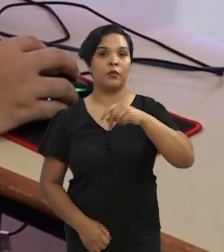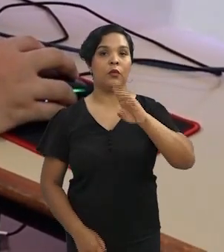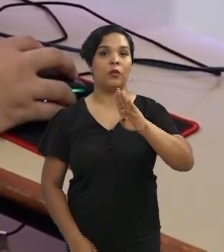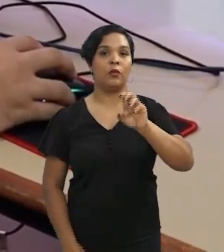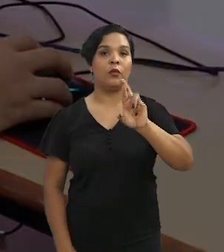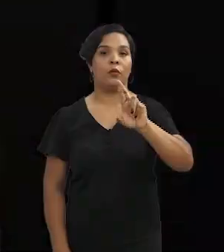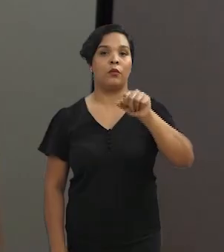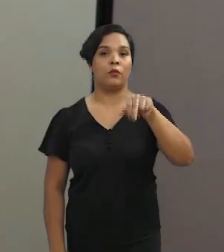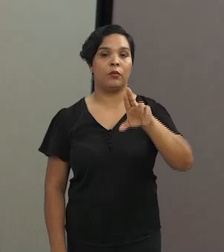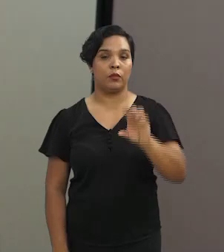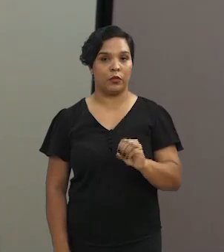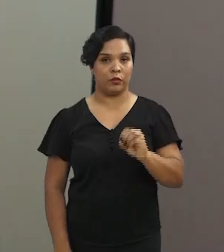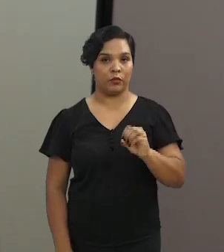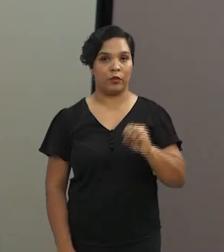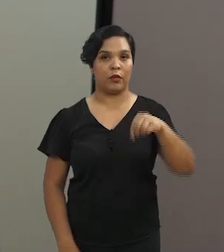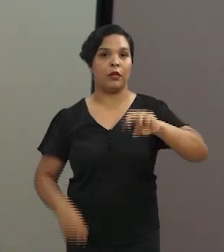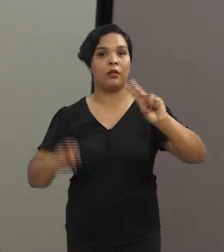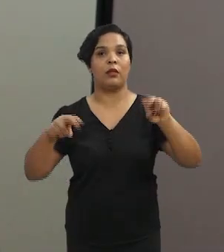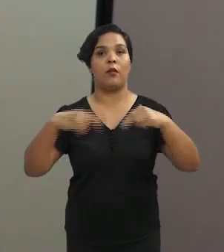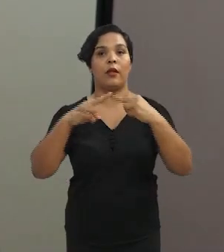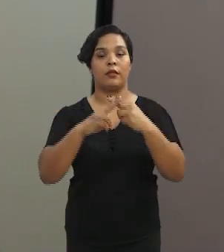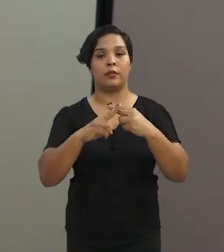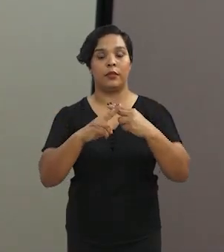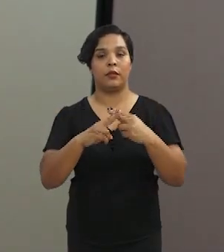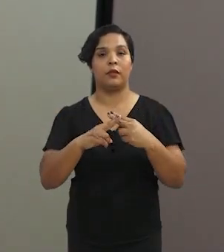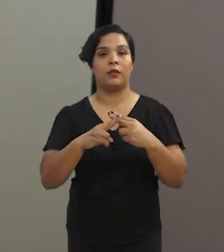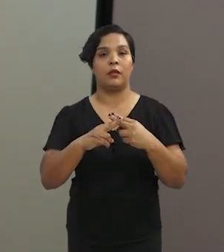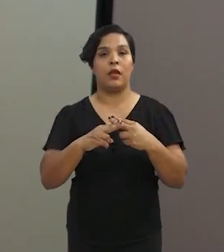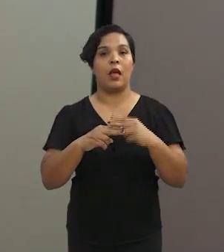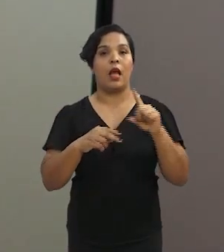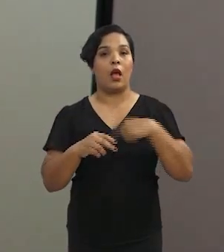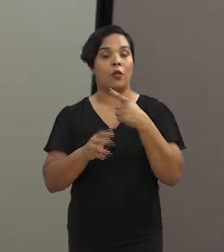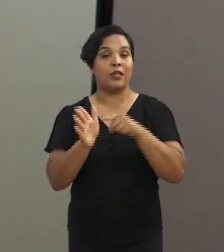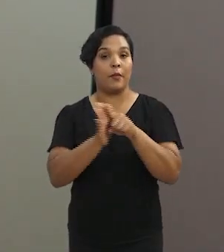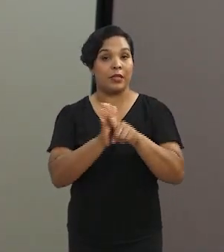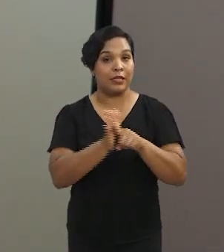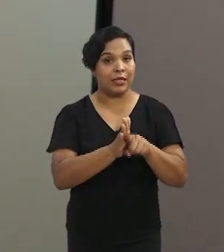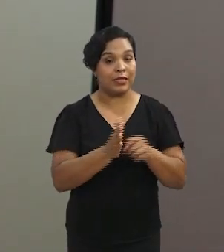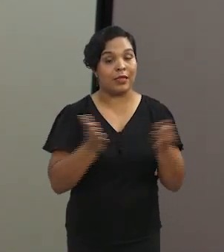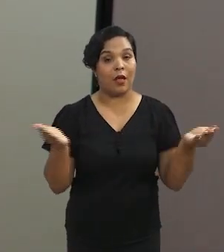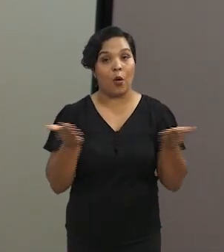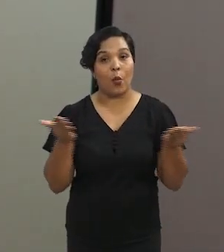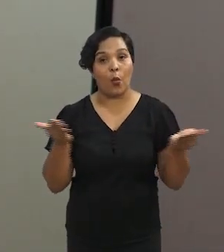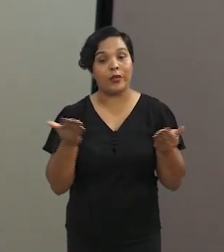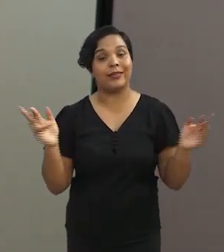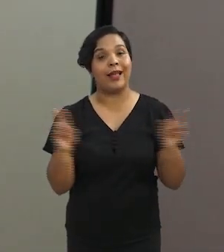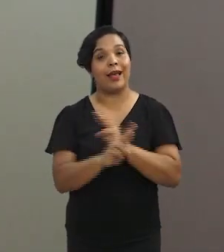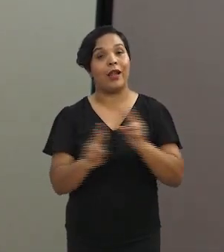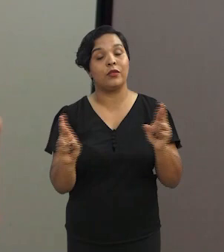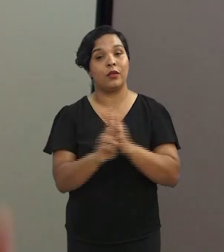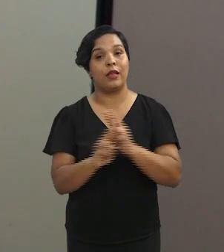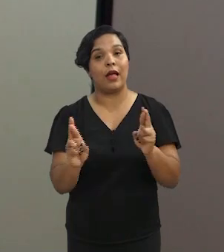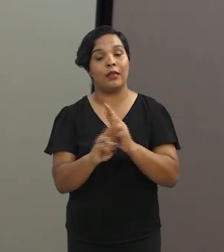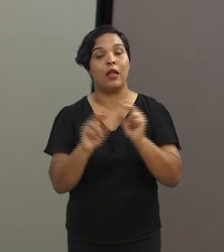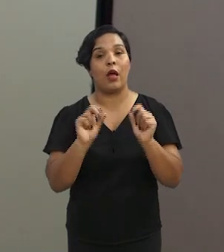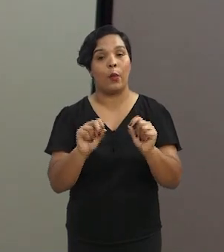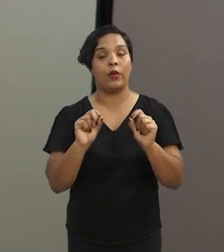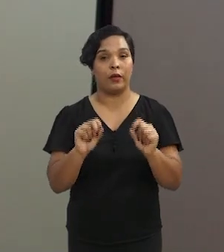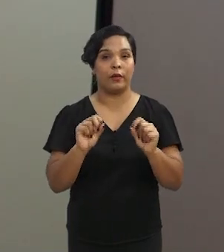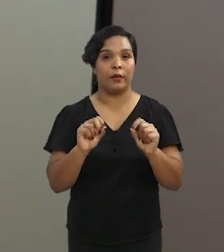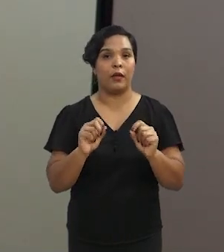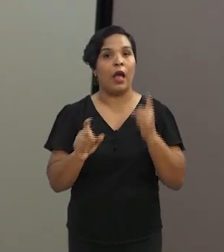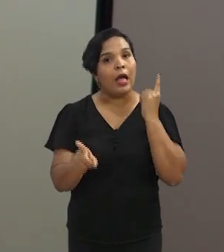Eu sou o professor Bruno Andrade, eu sou professor titular aqui da UESB e a nossa pesquisa atualmente ela está